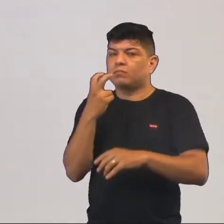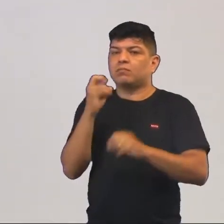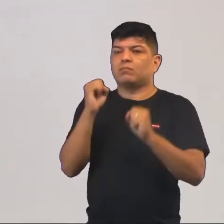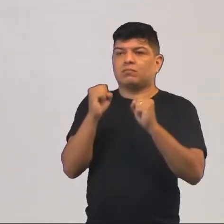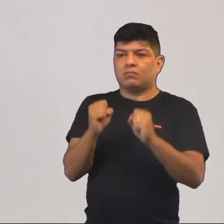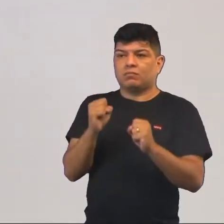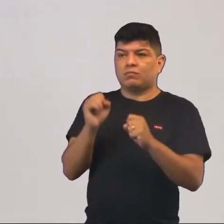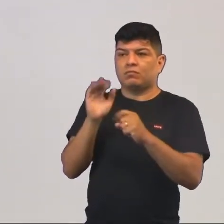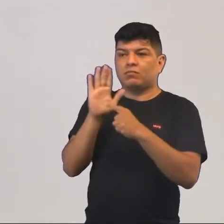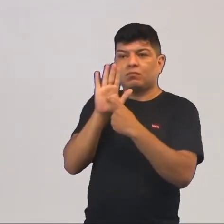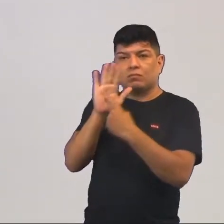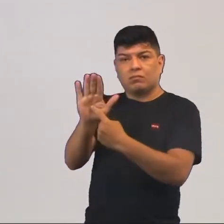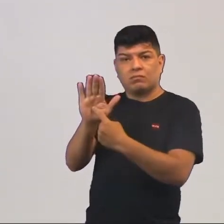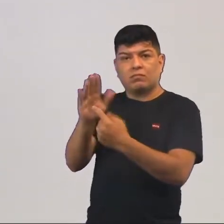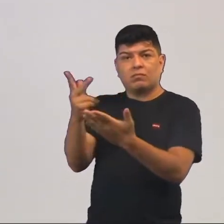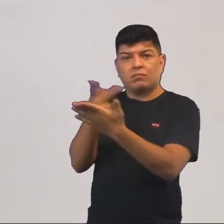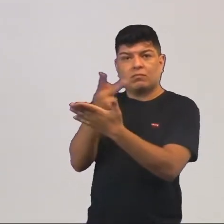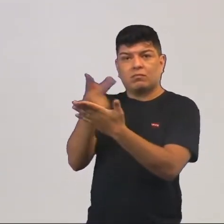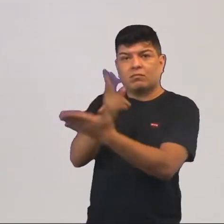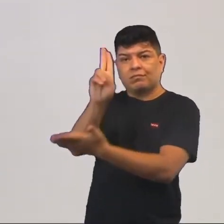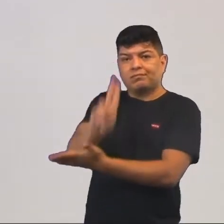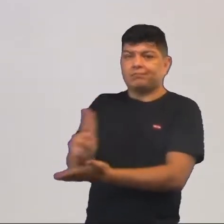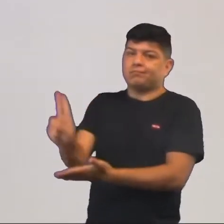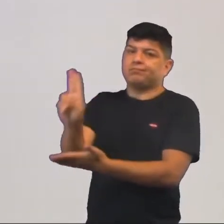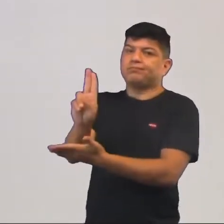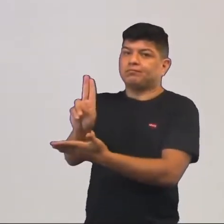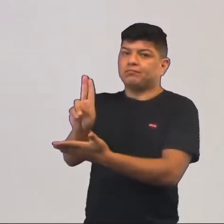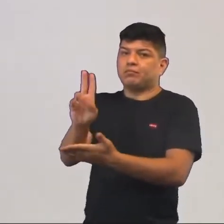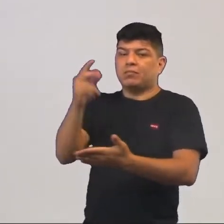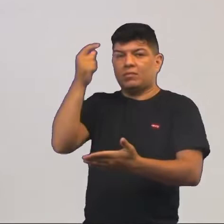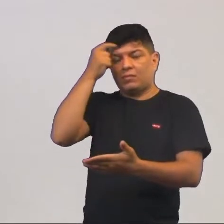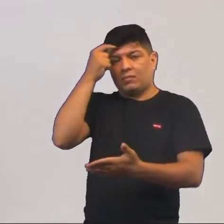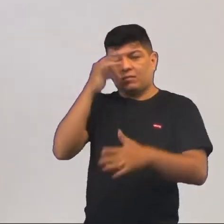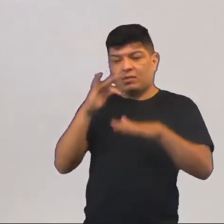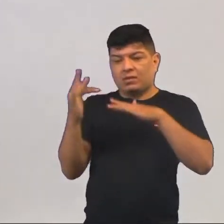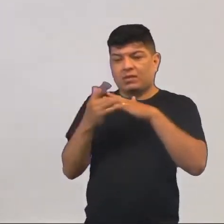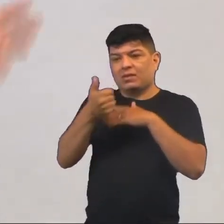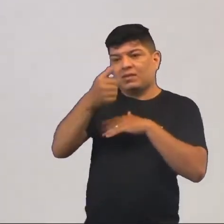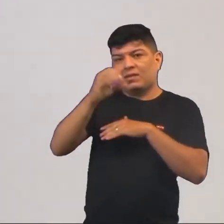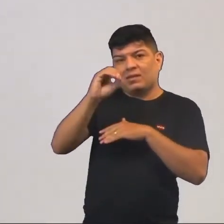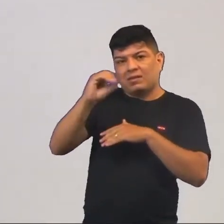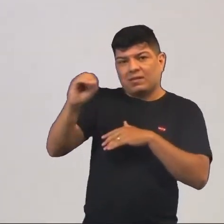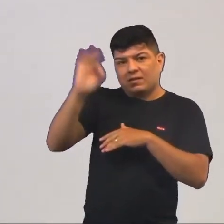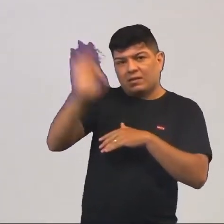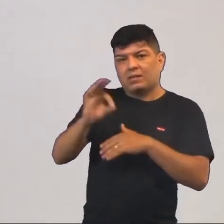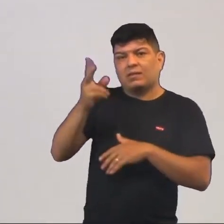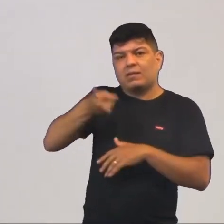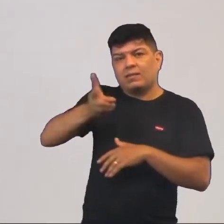quê? Apontar para um uso errado da mídia. Não pensem que a mídia é sempre